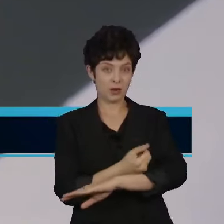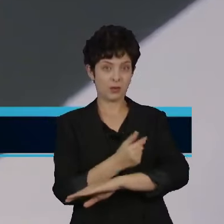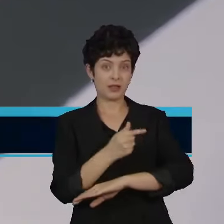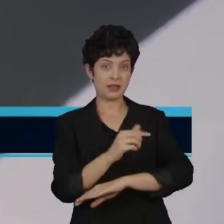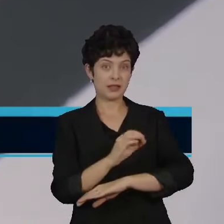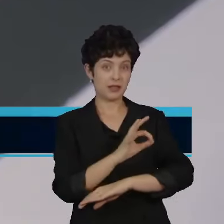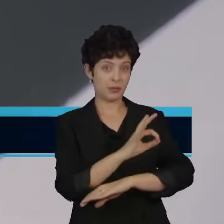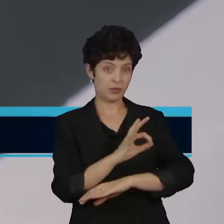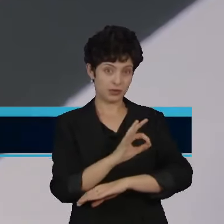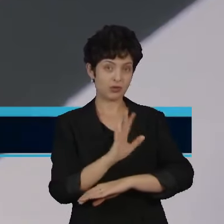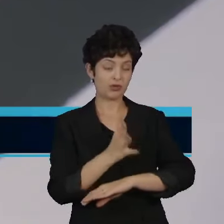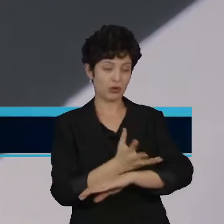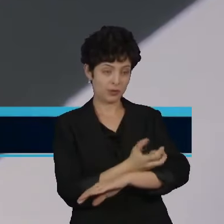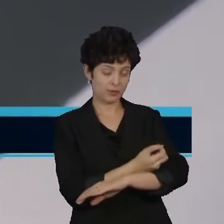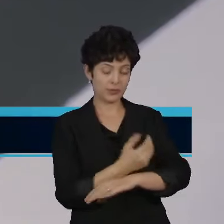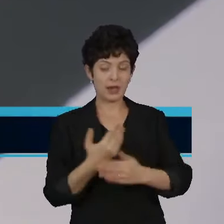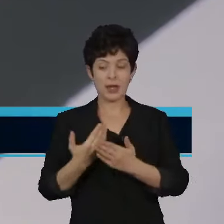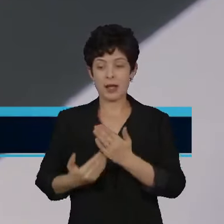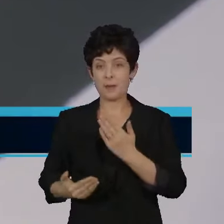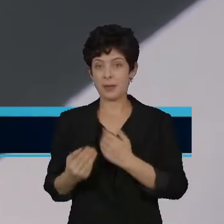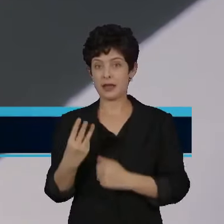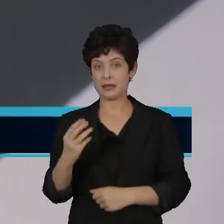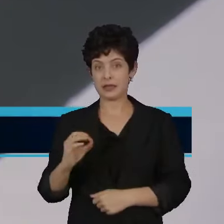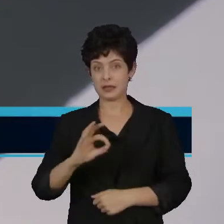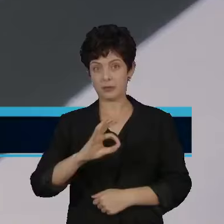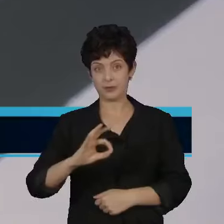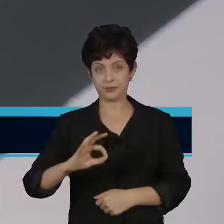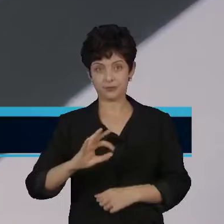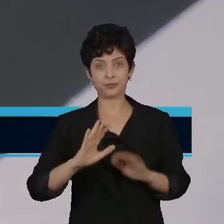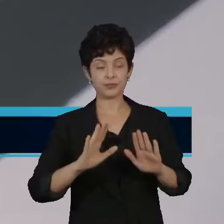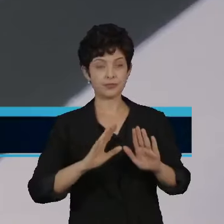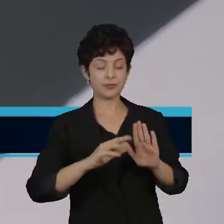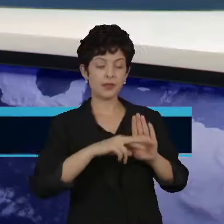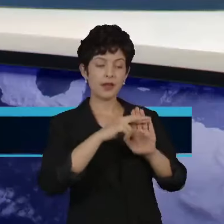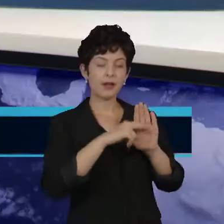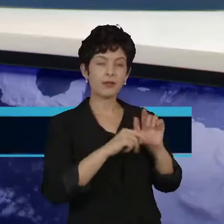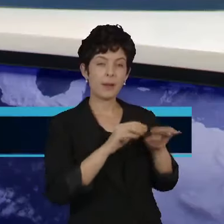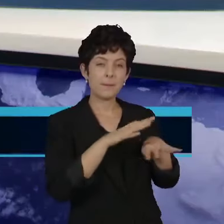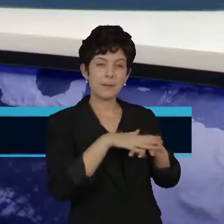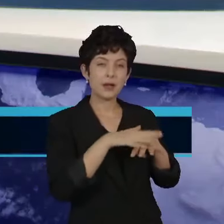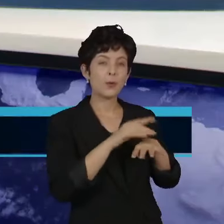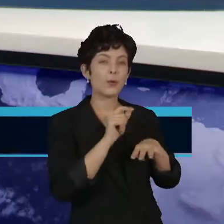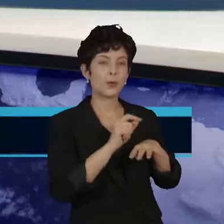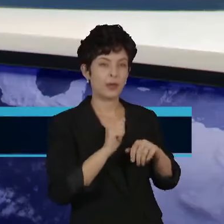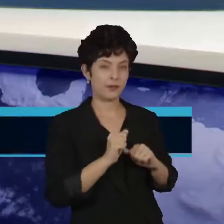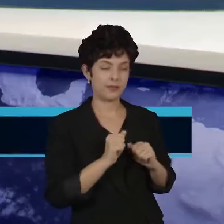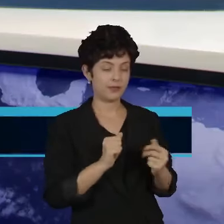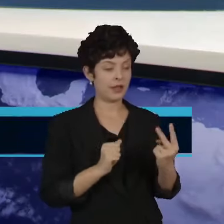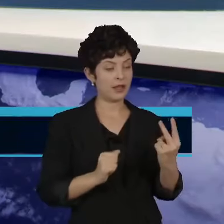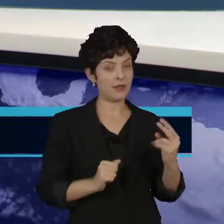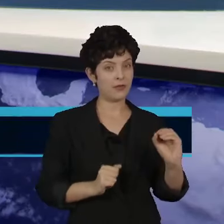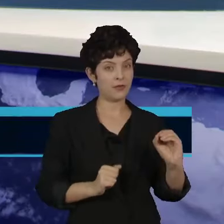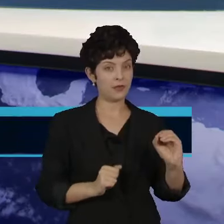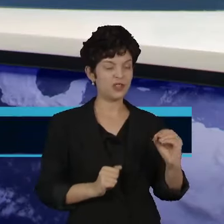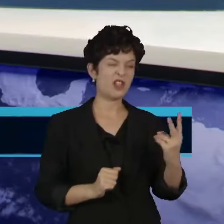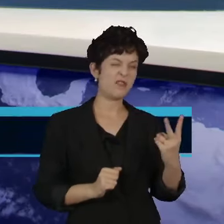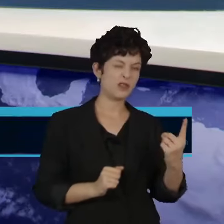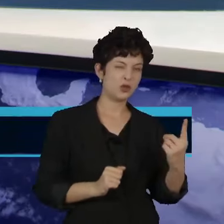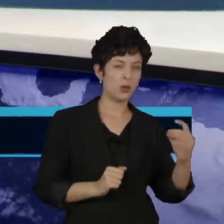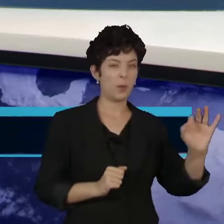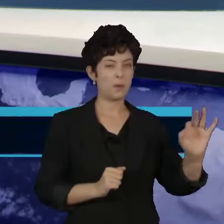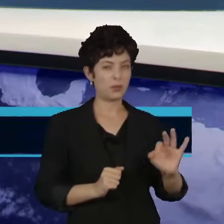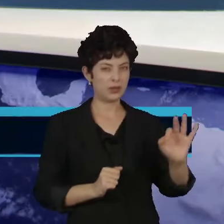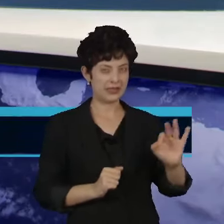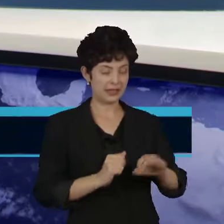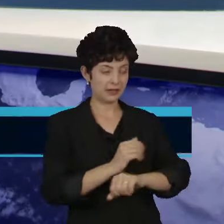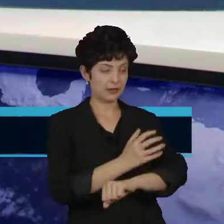70% da safra e perdeu 30%, a regrinha de 3 me mostra que 20%, 21% da